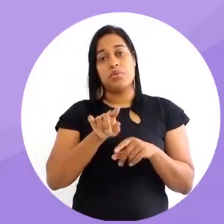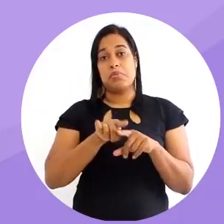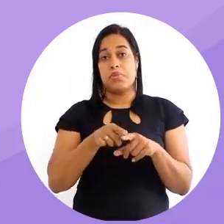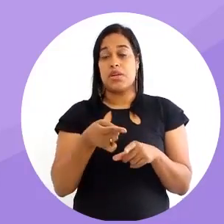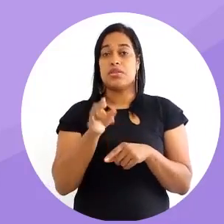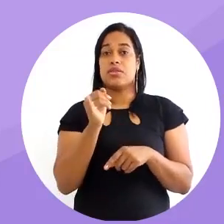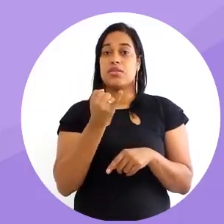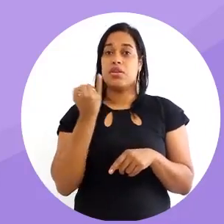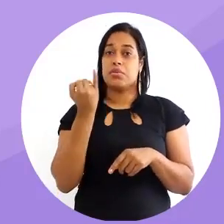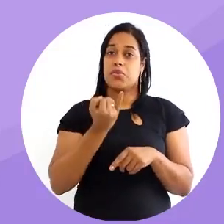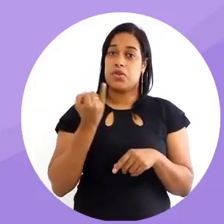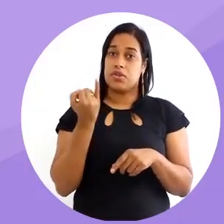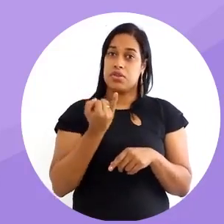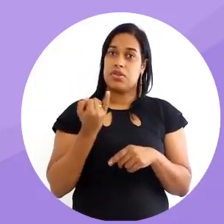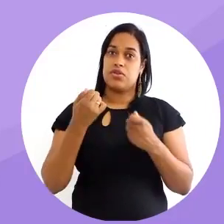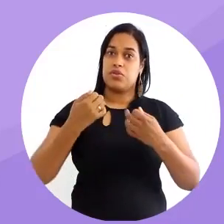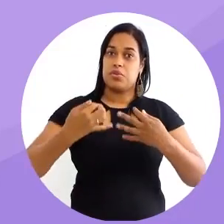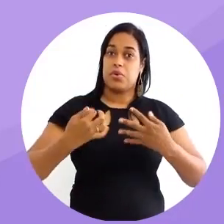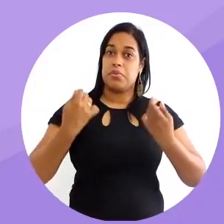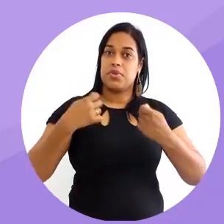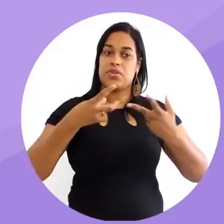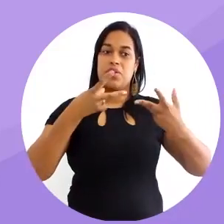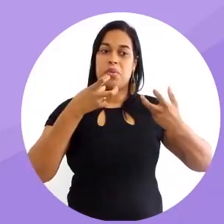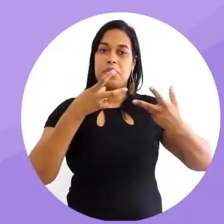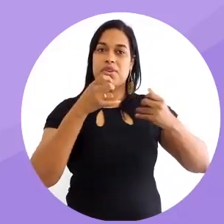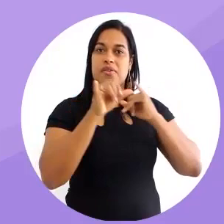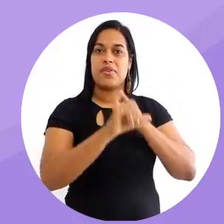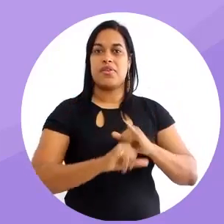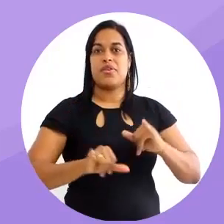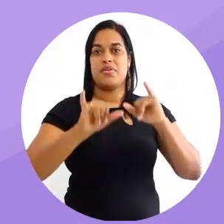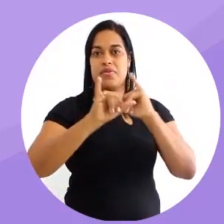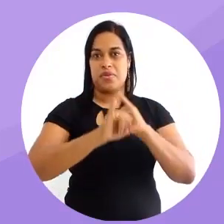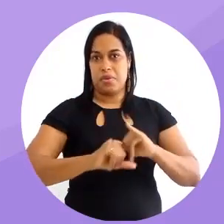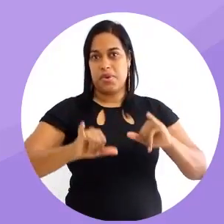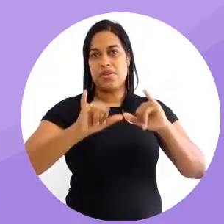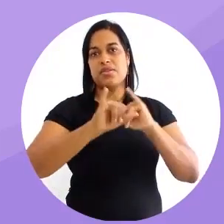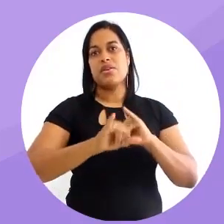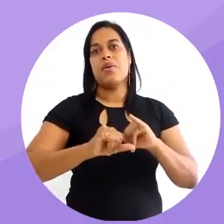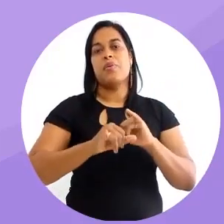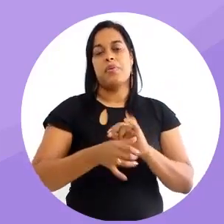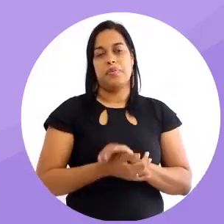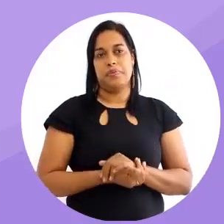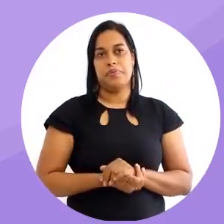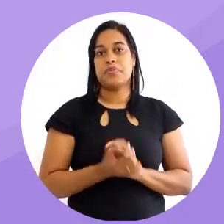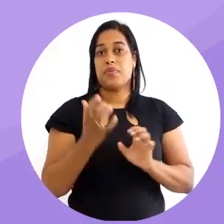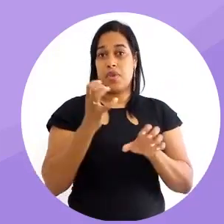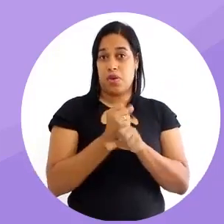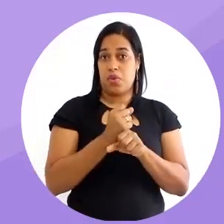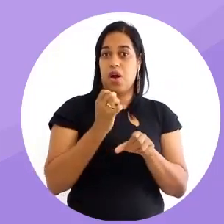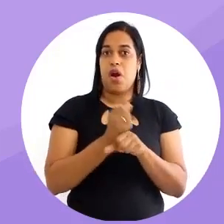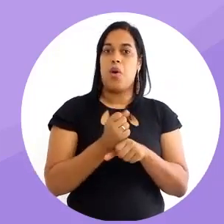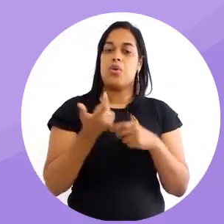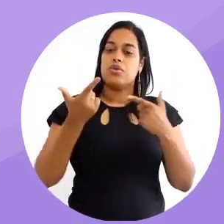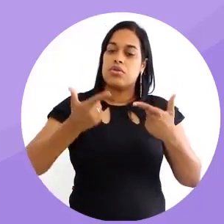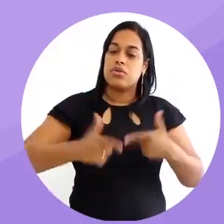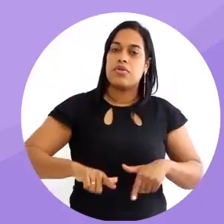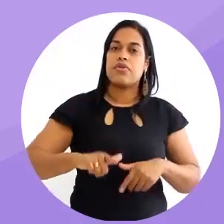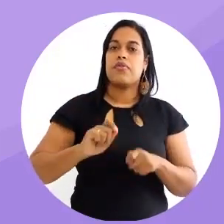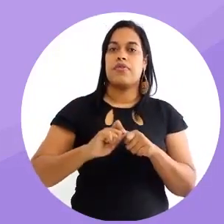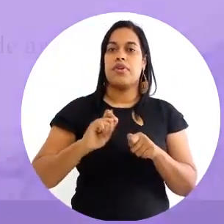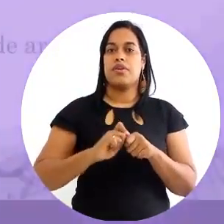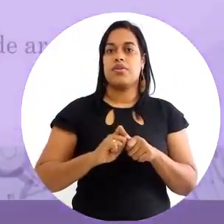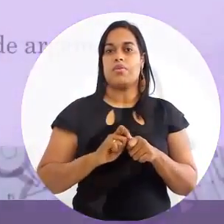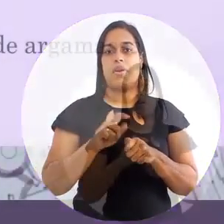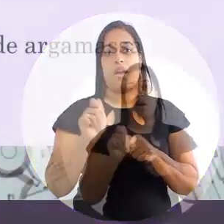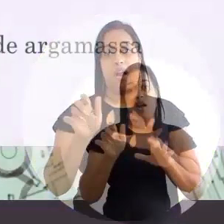pedreiros, mas é importante reafirmar que deve ser observado a informação contida no rótulo. E aí o cálculo, então, deve ser feito da